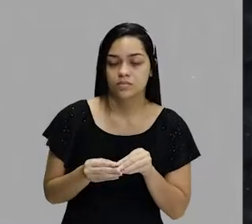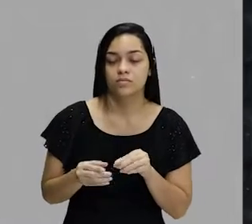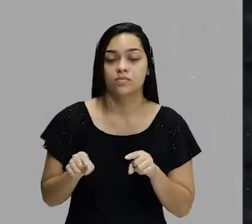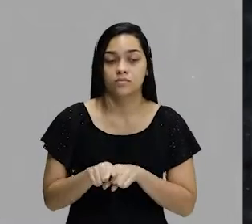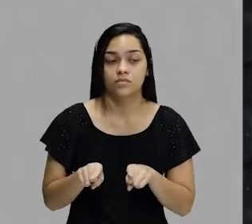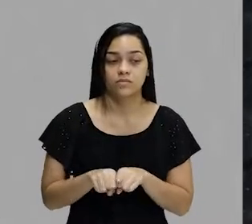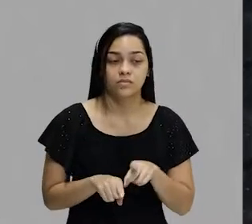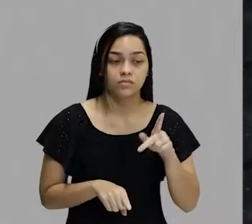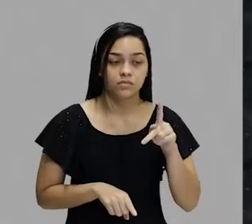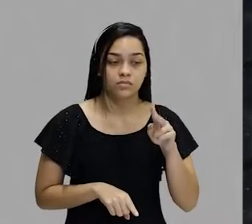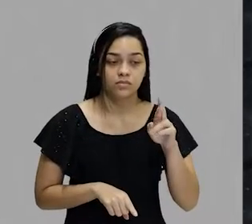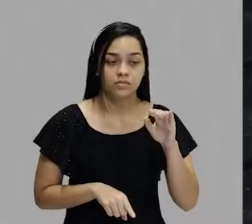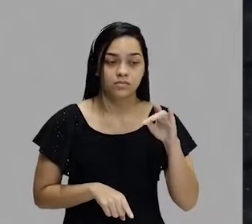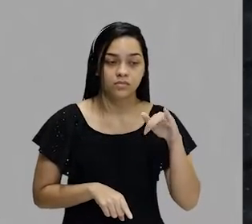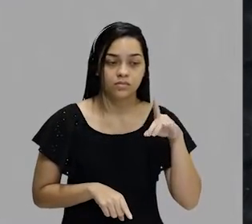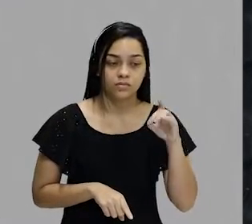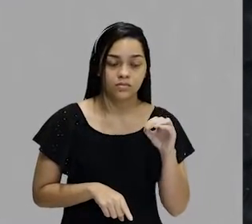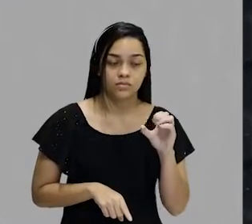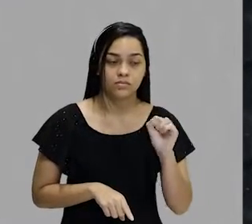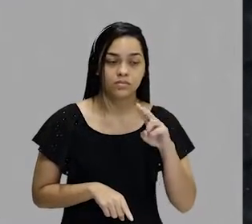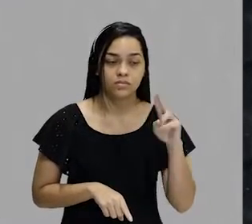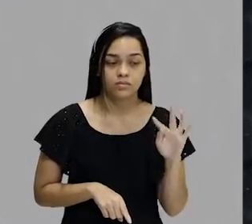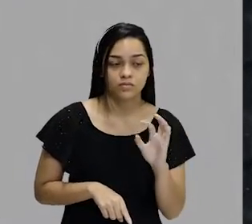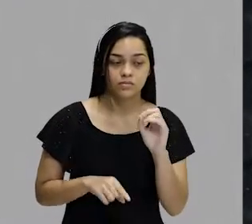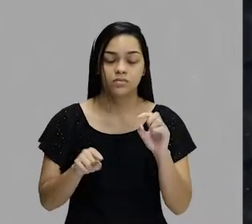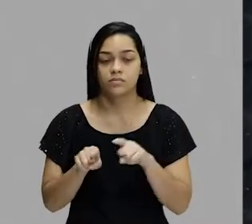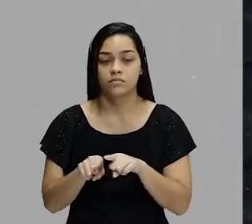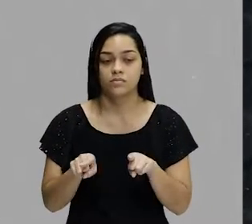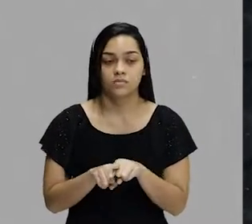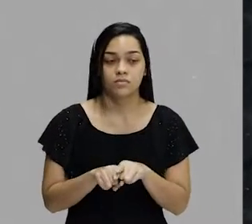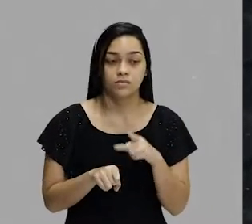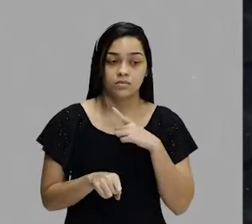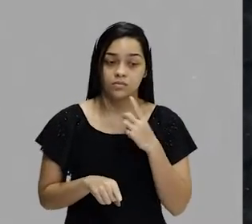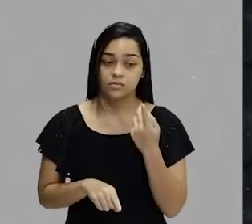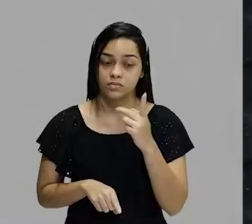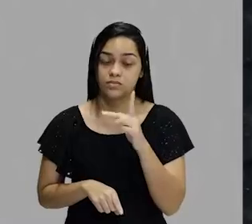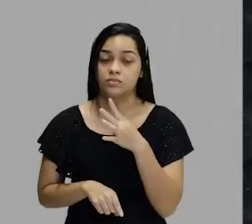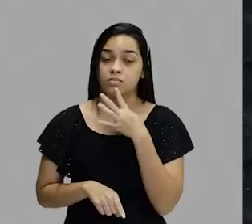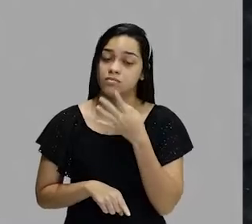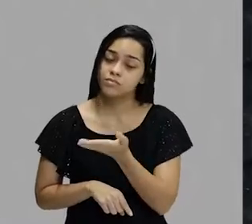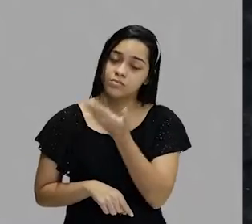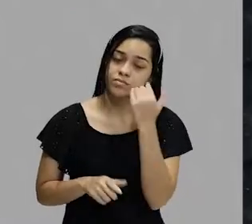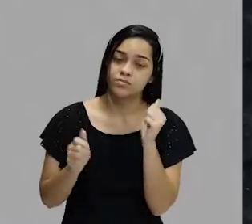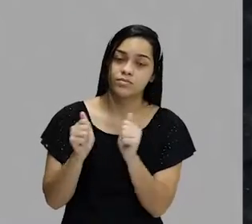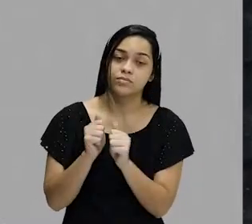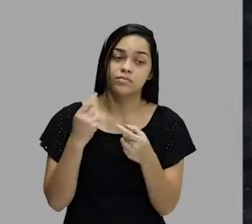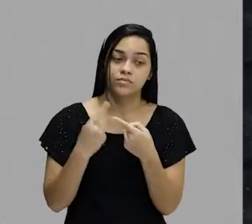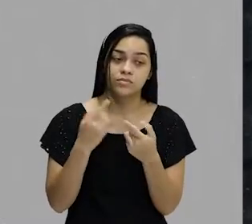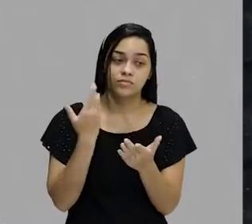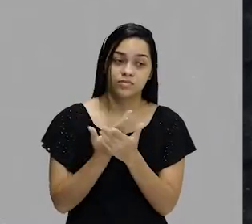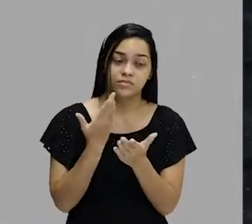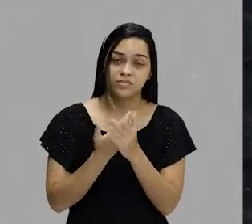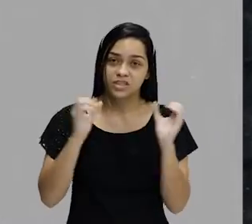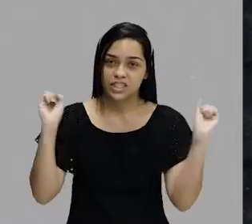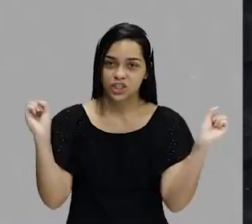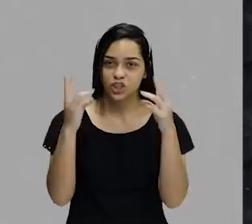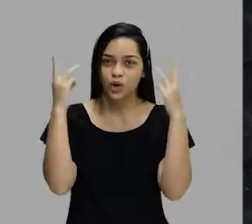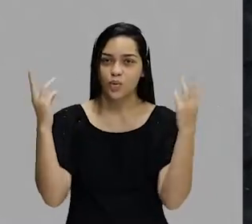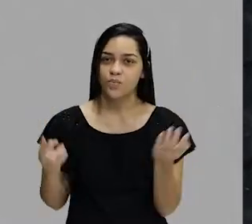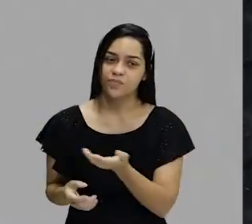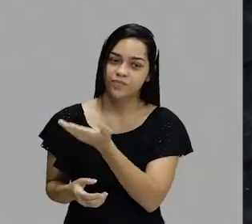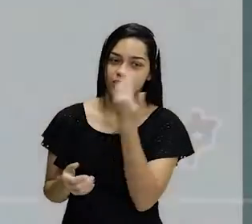um predicativo do sujeito. Lembra de tudo isso, acumula o teu conhecimento, vem comigo, porque a aula hoje vai ser show.